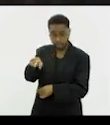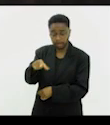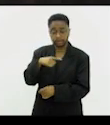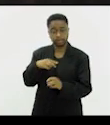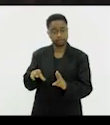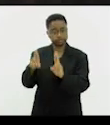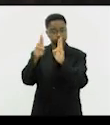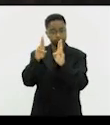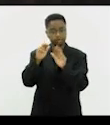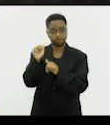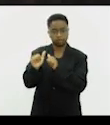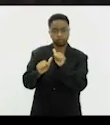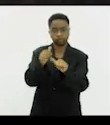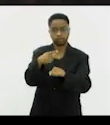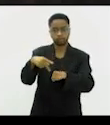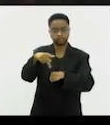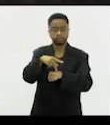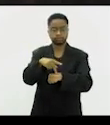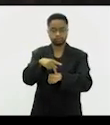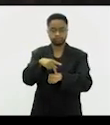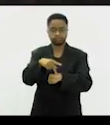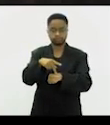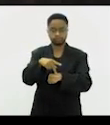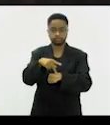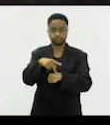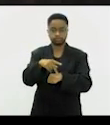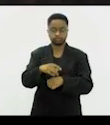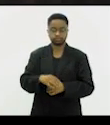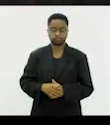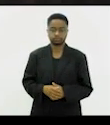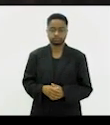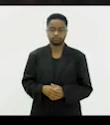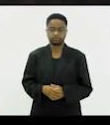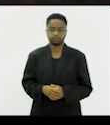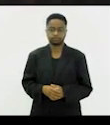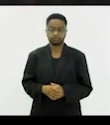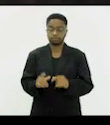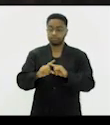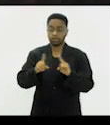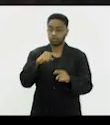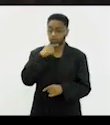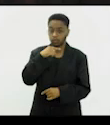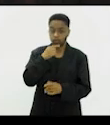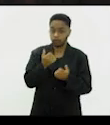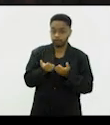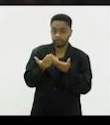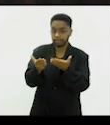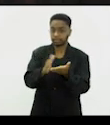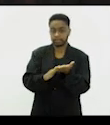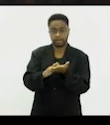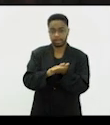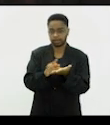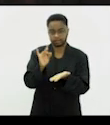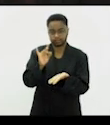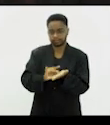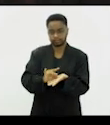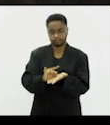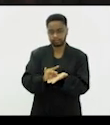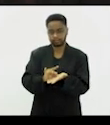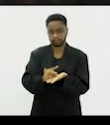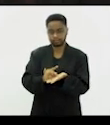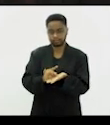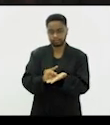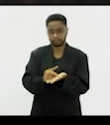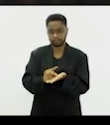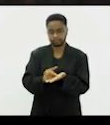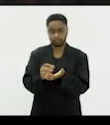de fazer uma mudança no Brasil. Não conseguiu oferecer nada verdadeiramente que o povo